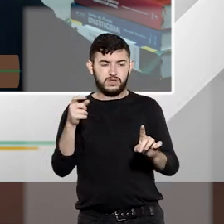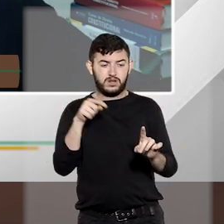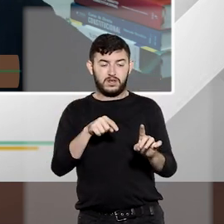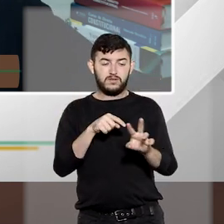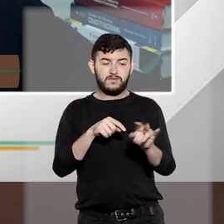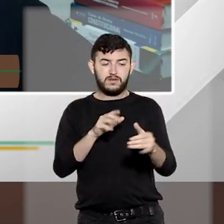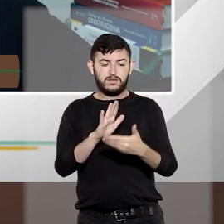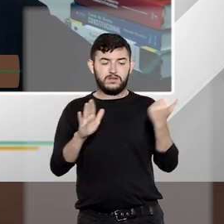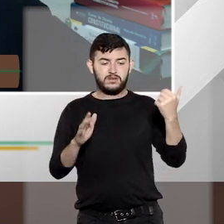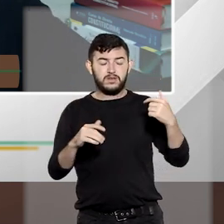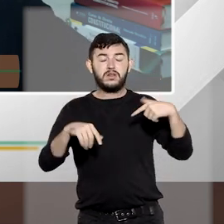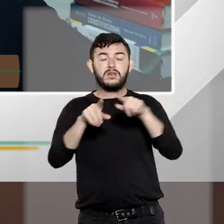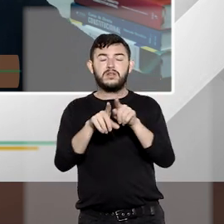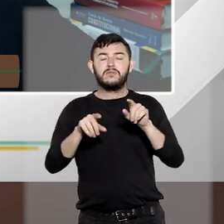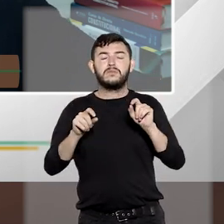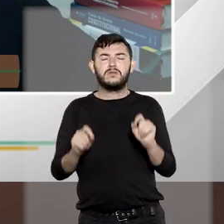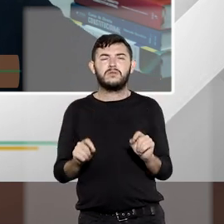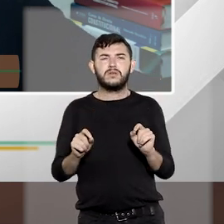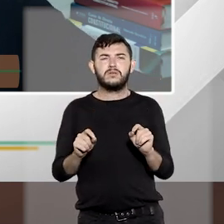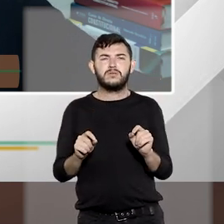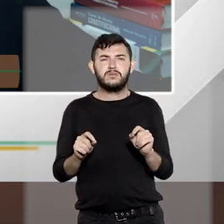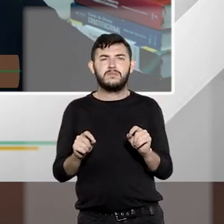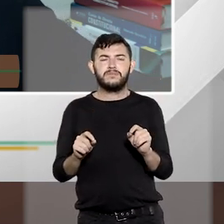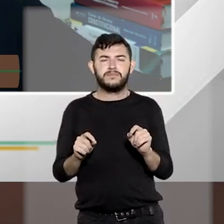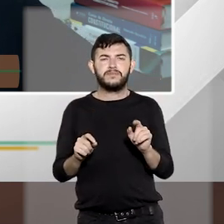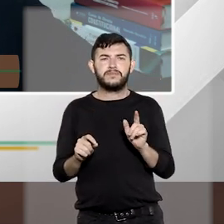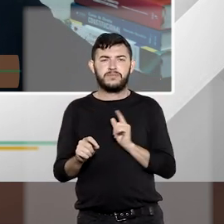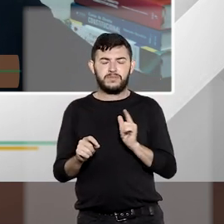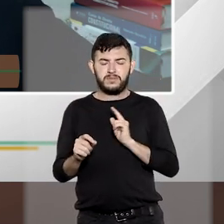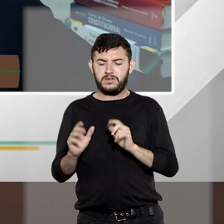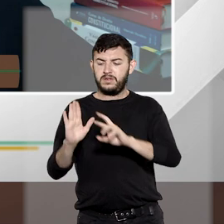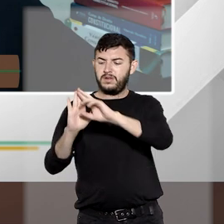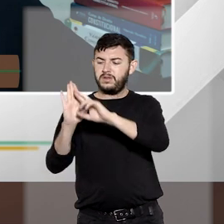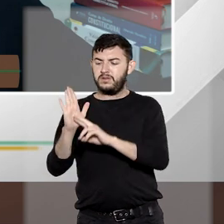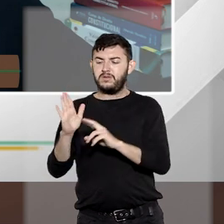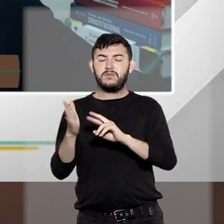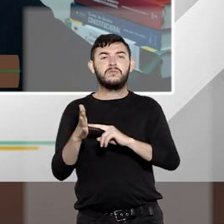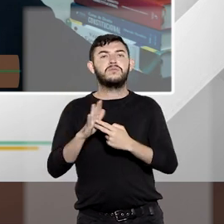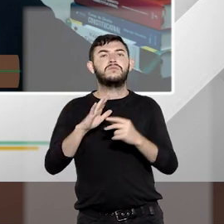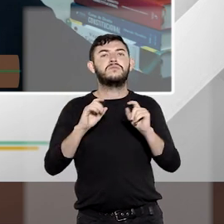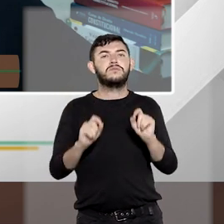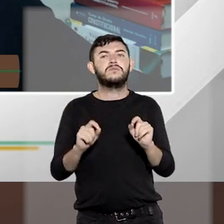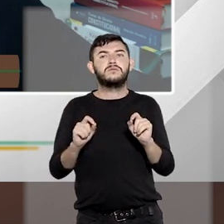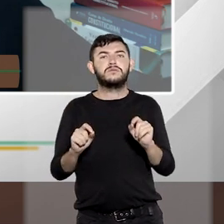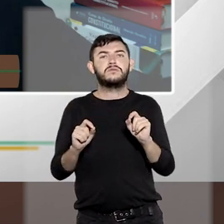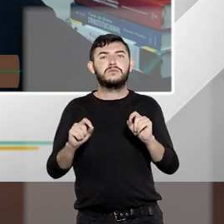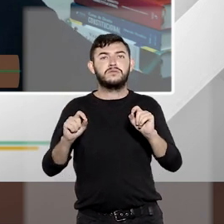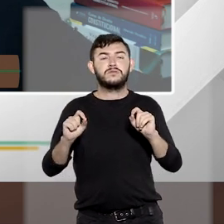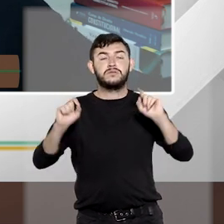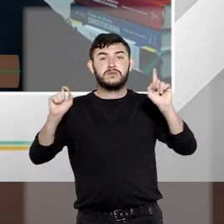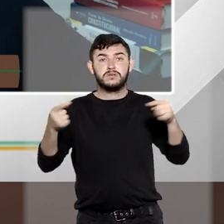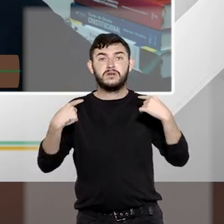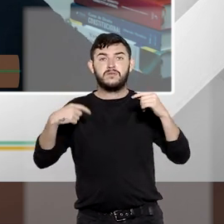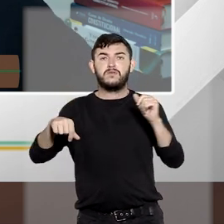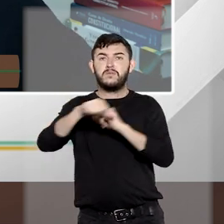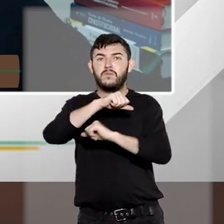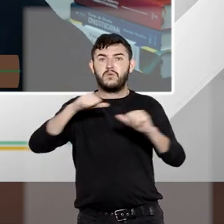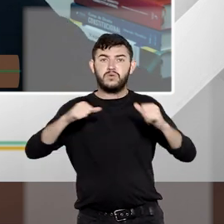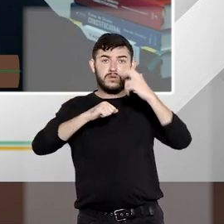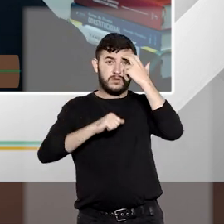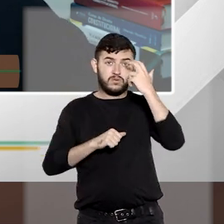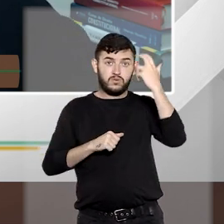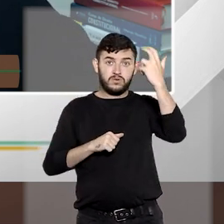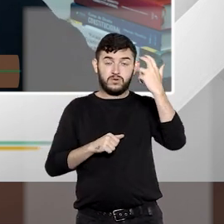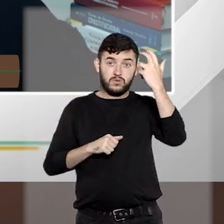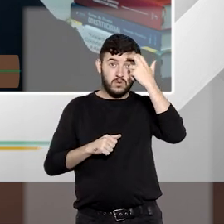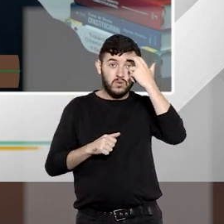deficiência, né? E também ali, né, transcendendo a própria norma, é a própria o próprio desafio de mudança cultural, né?